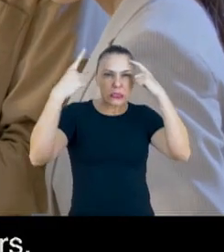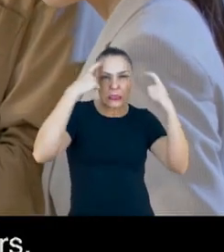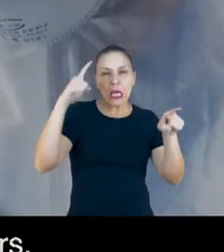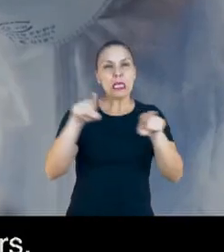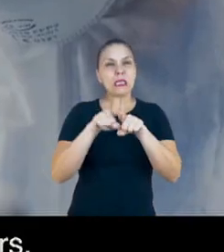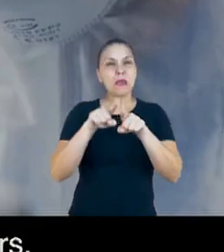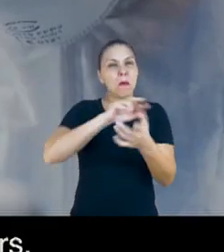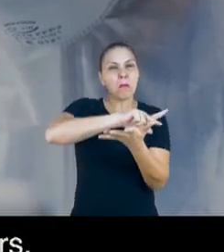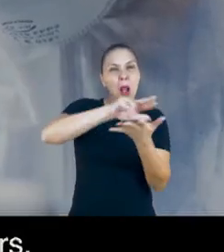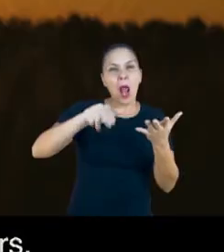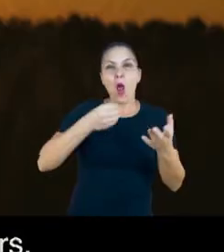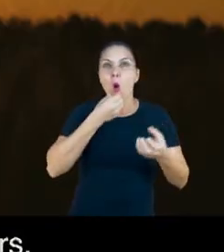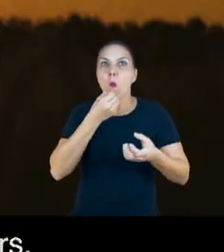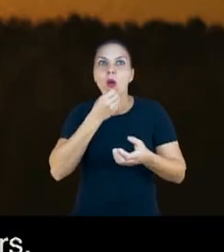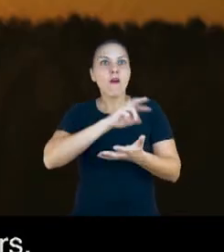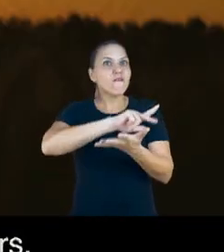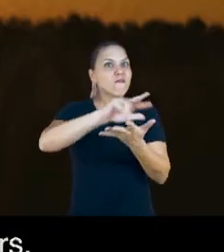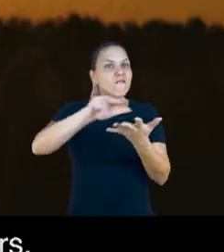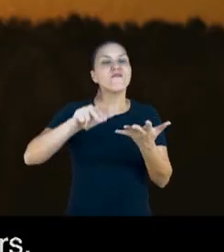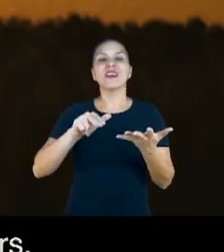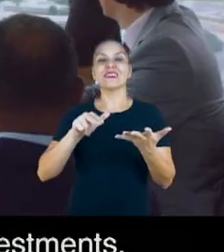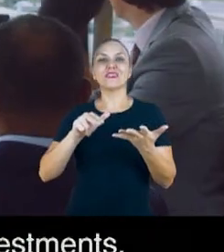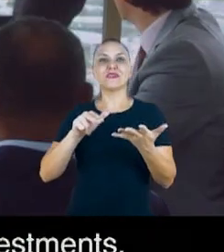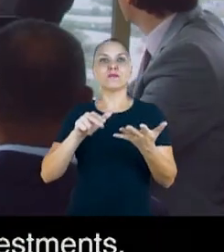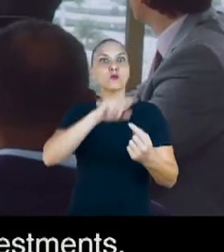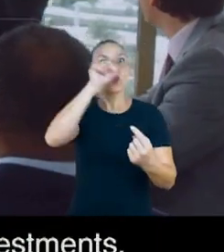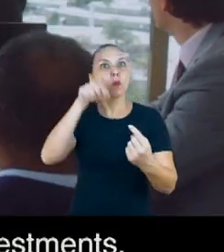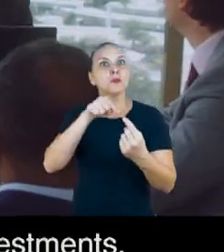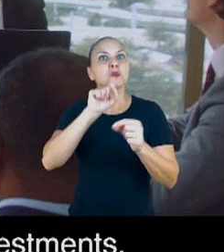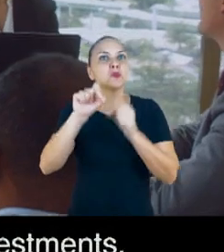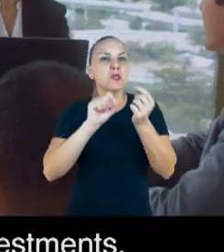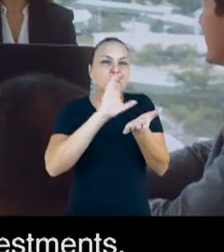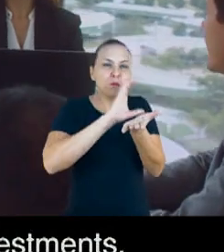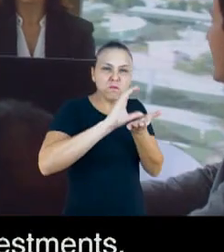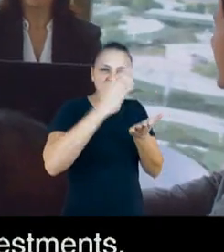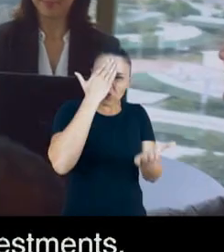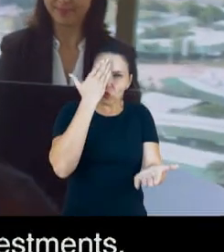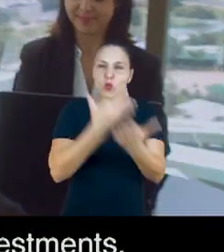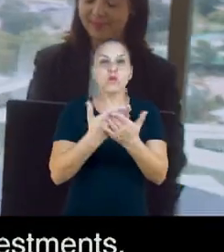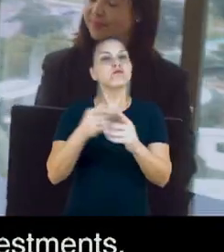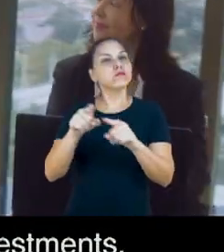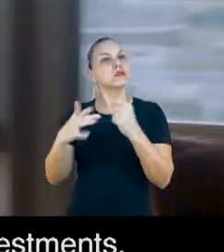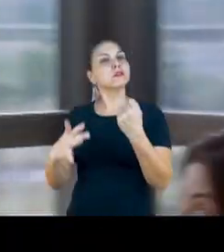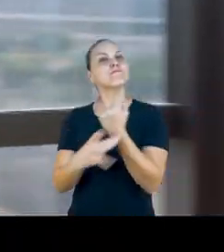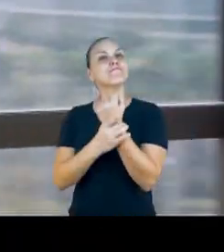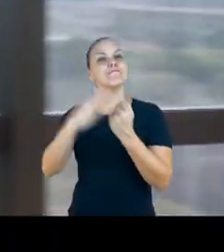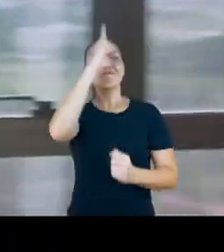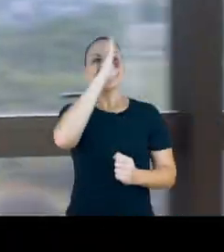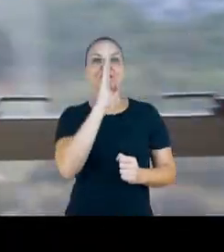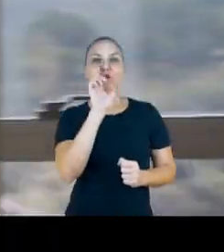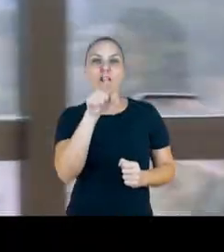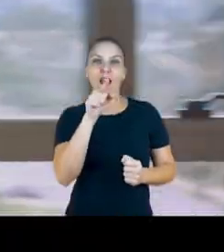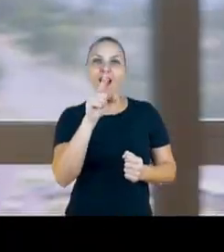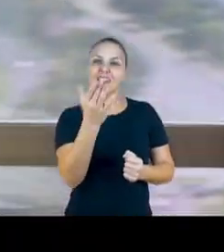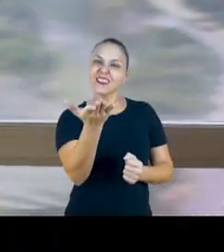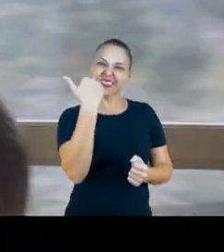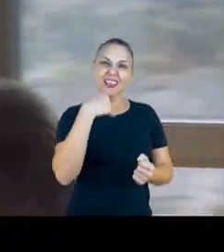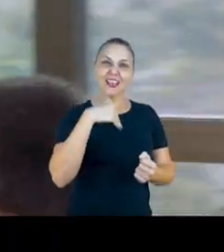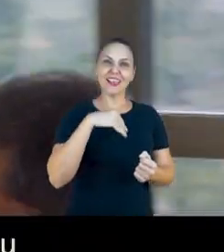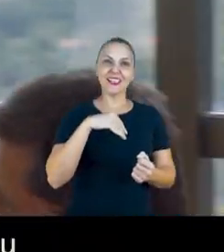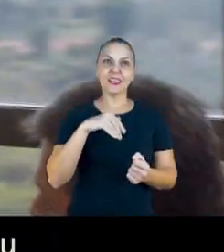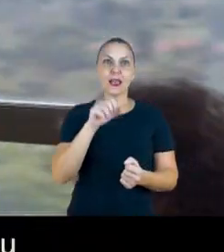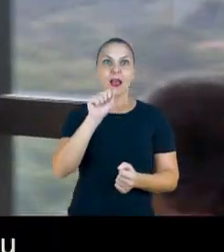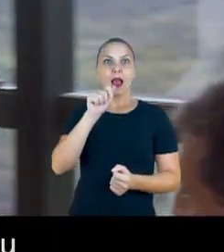de fintech, healthtech e agrotech. E se o objetivo é investir com confiança e segurança, o Brasil é o seu destino. E